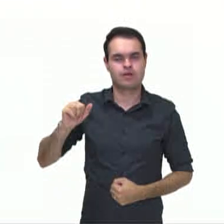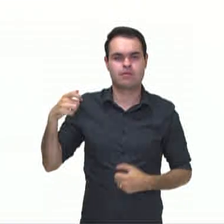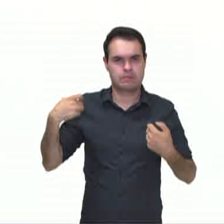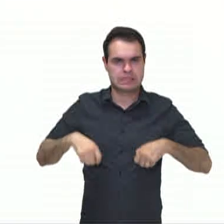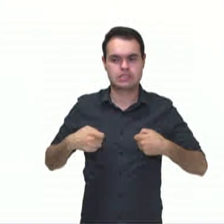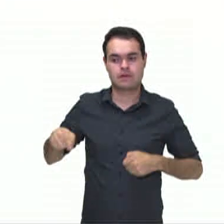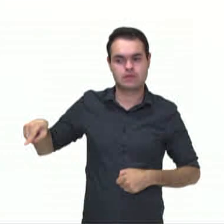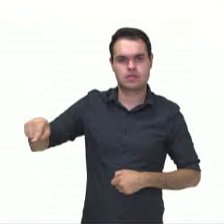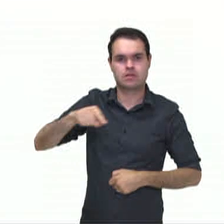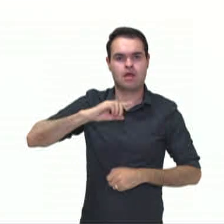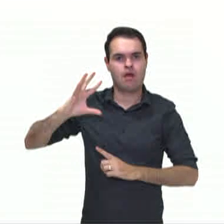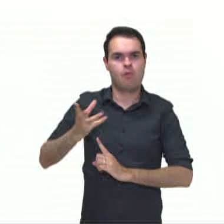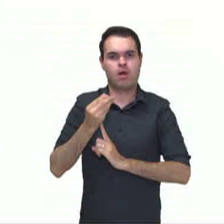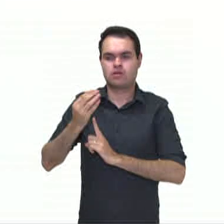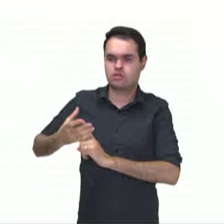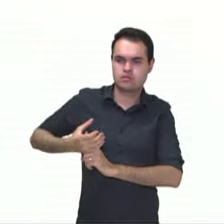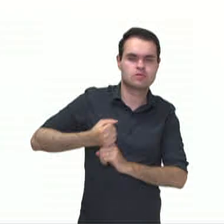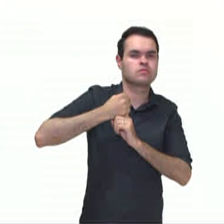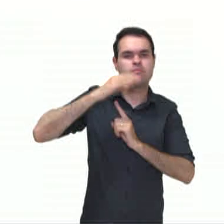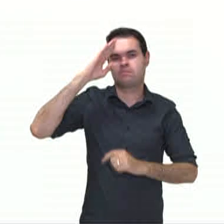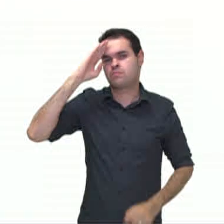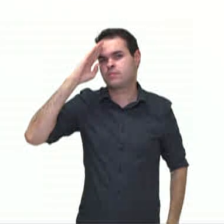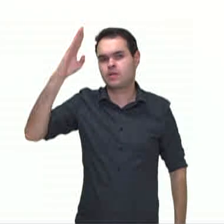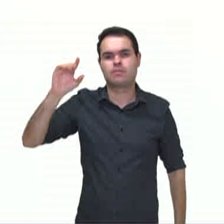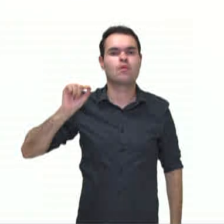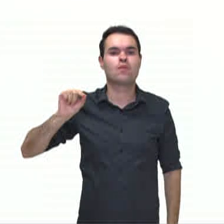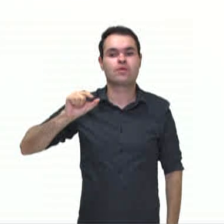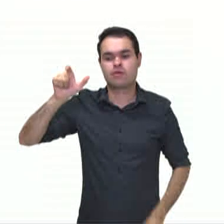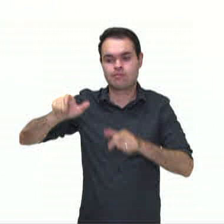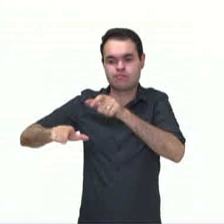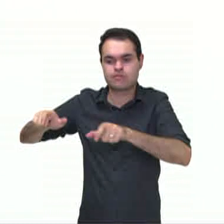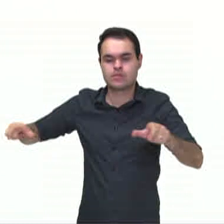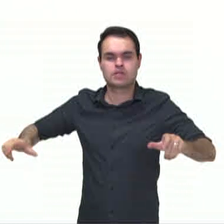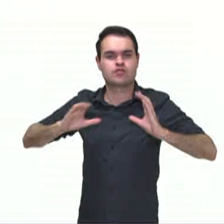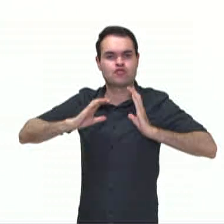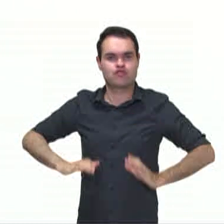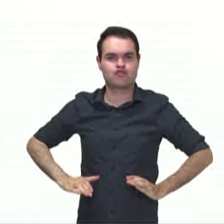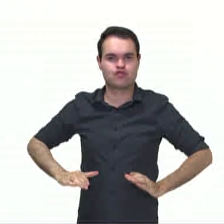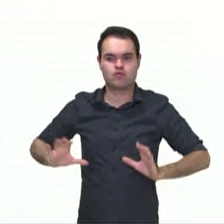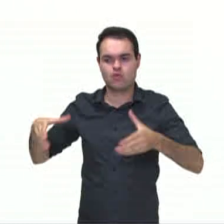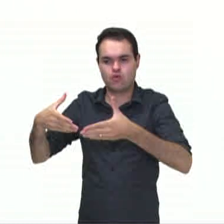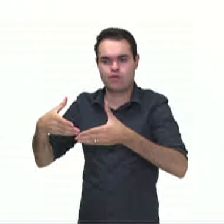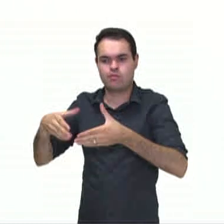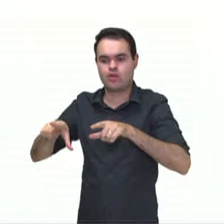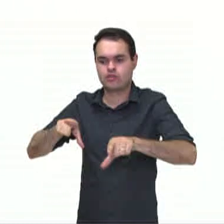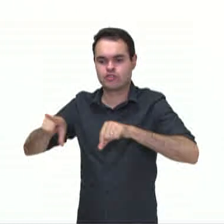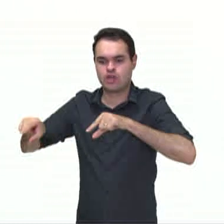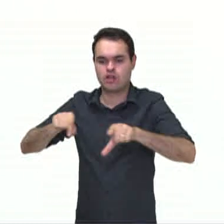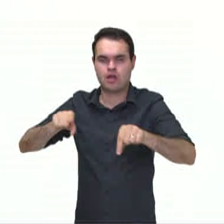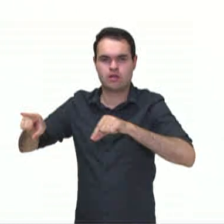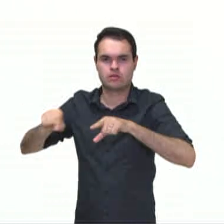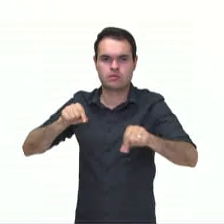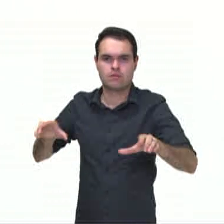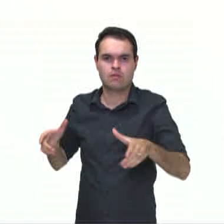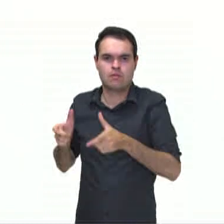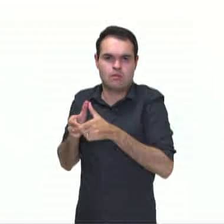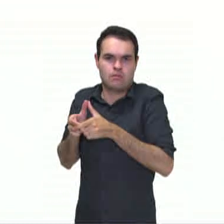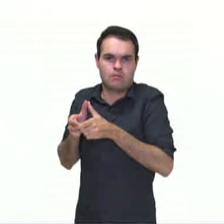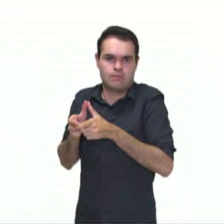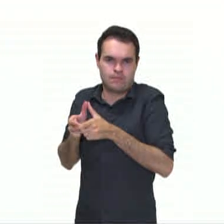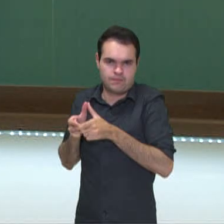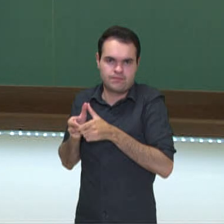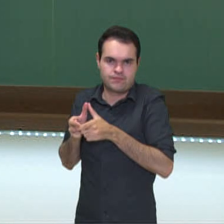oratória era uma arte dominada especificamente pelos cidadãos, um grupo seleto de pessoas. Então, esse conceito